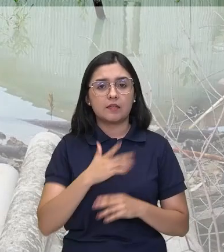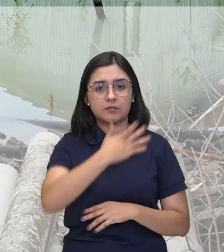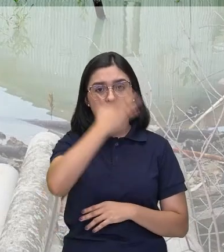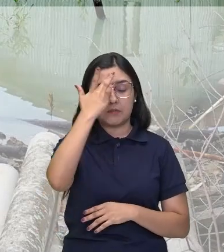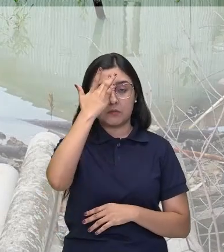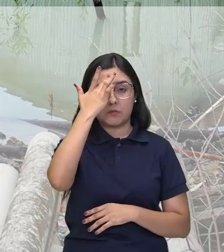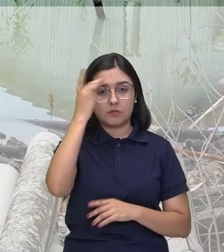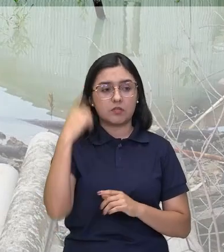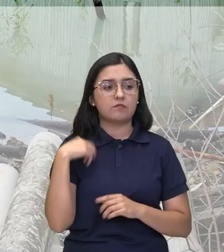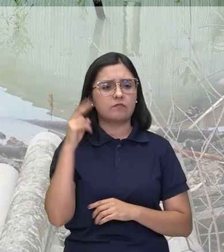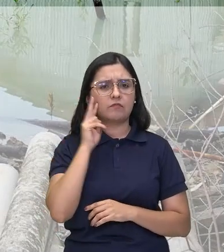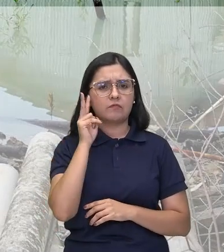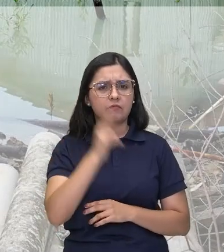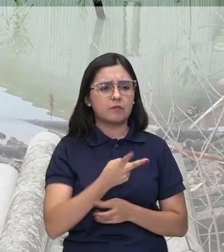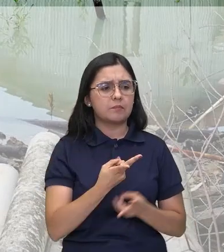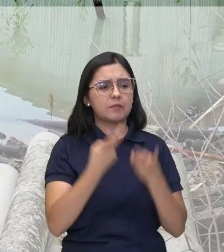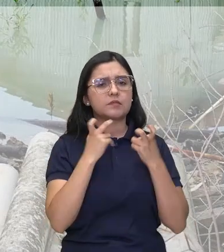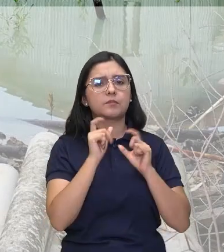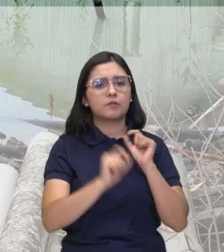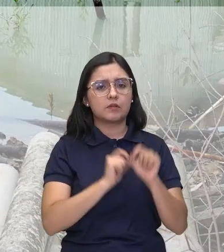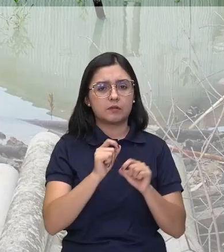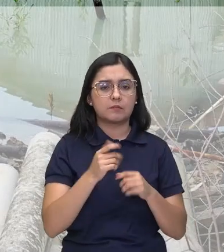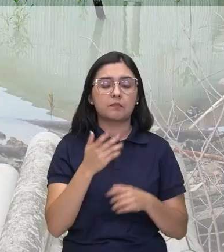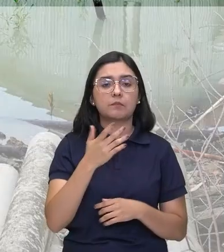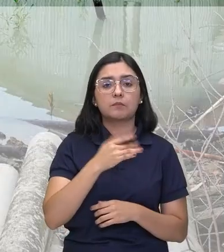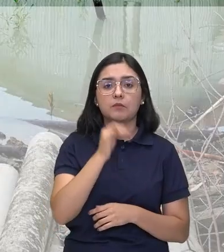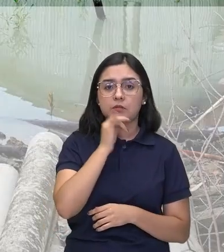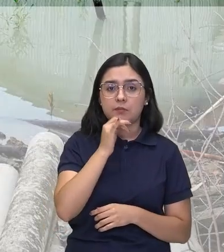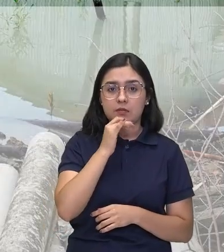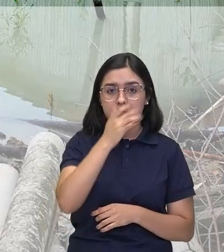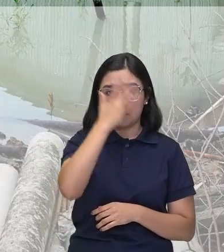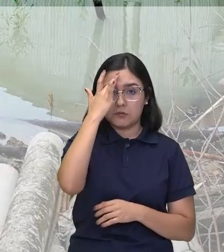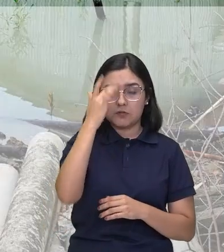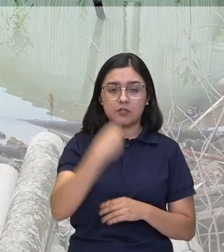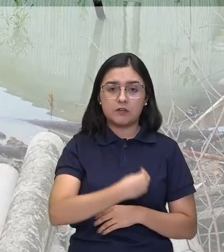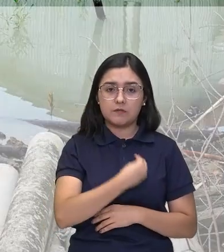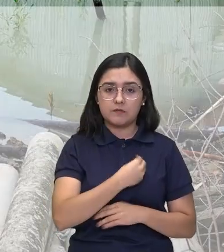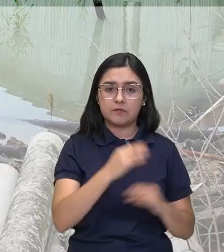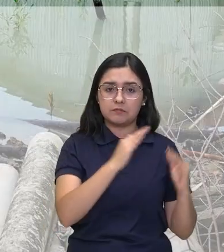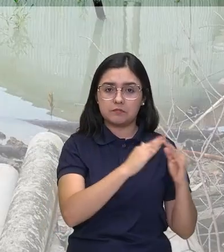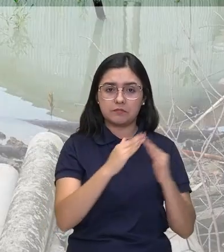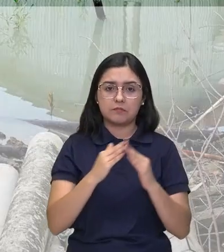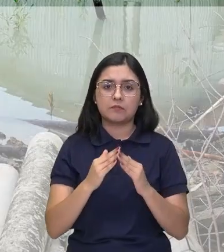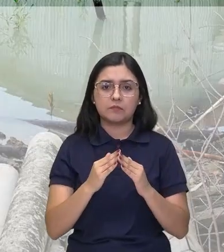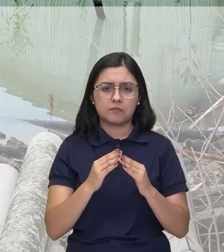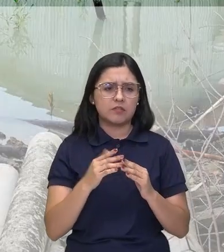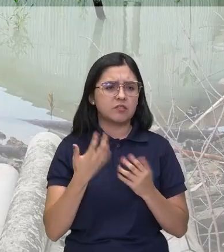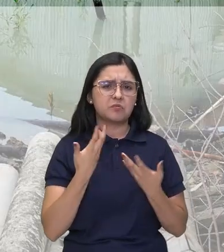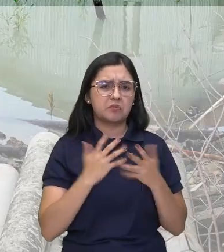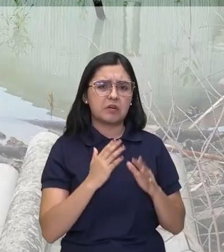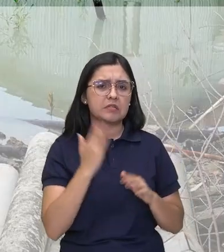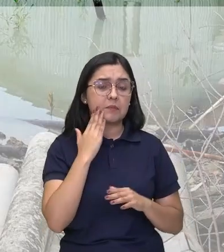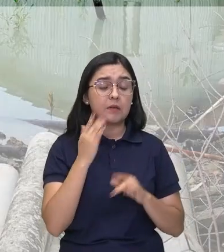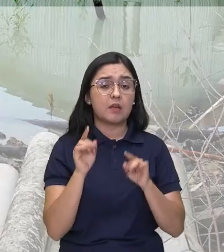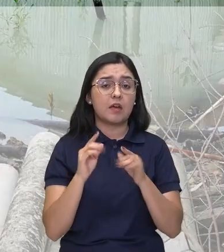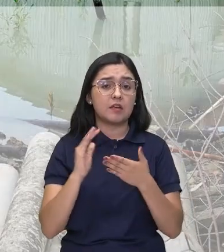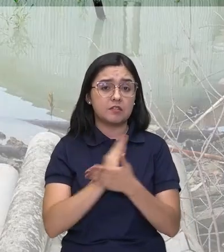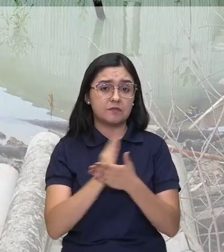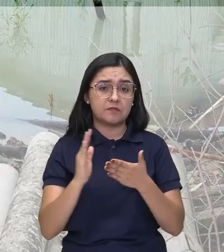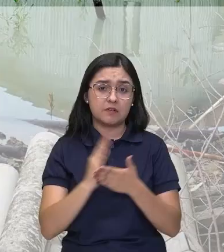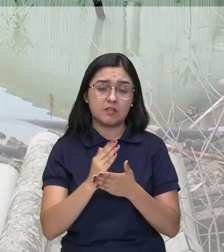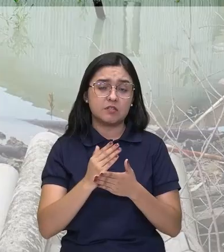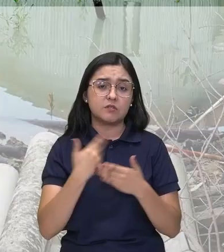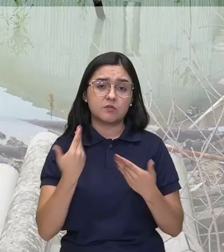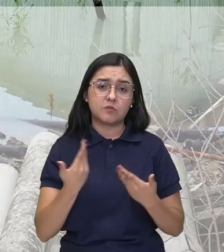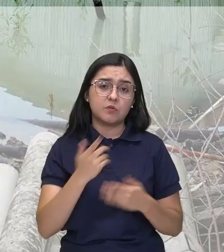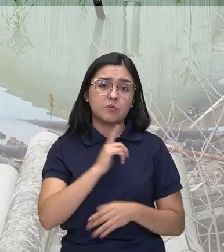mora aqui, então não quero saber dessas pessoas que vivem aí. A gente não quer saber. Às vezes nem o poder público vai atrás dessas